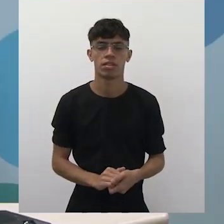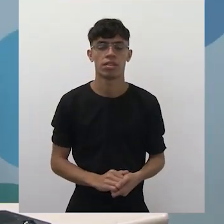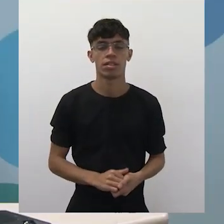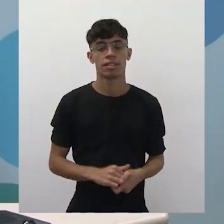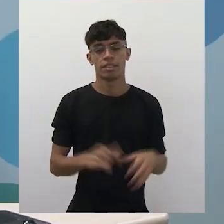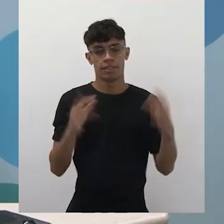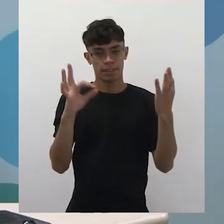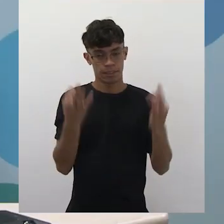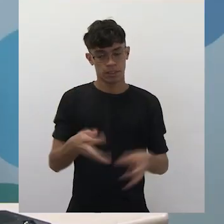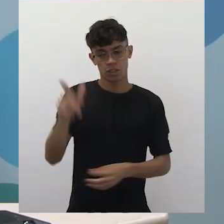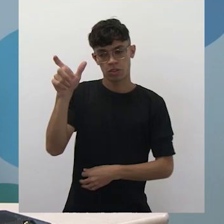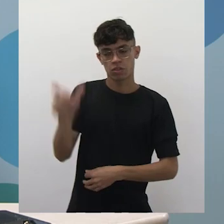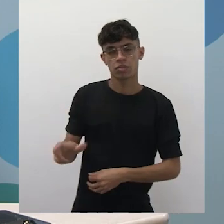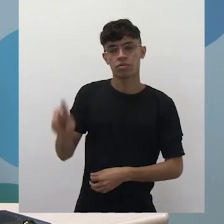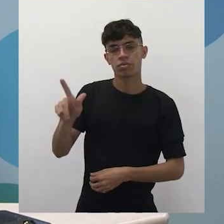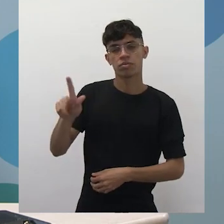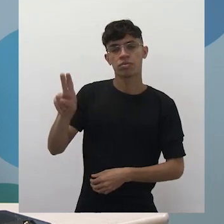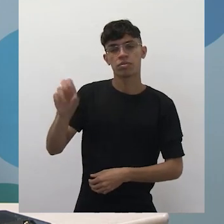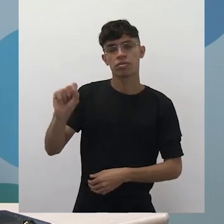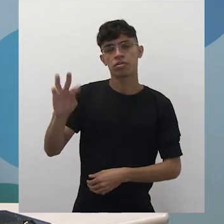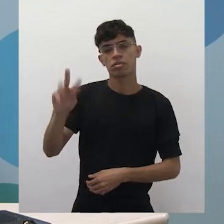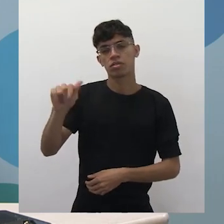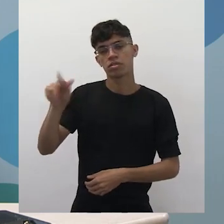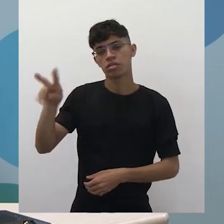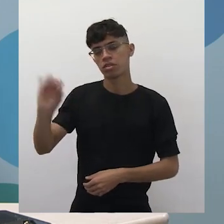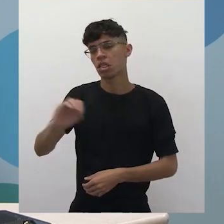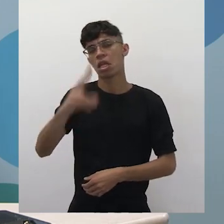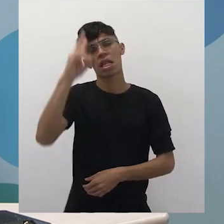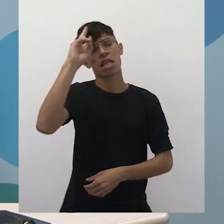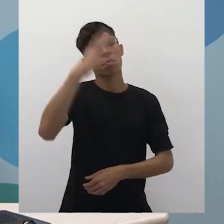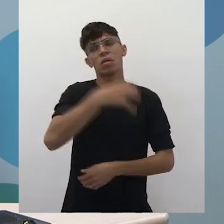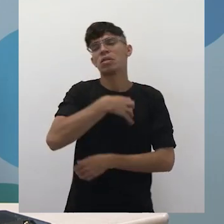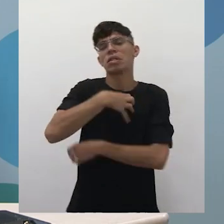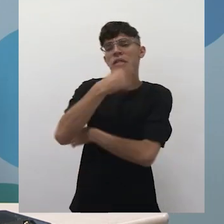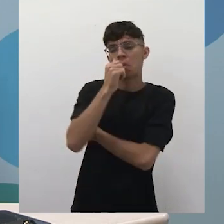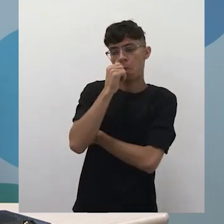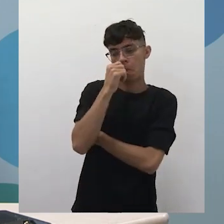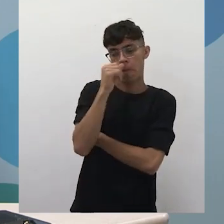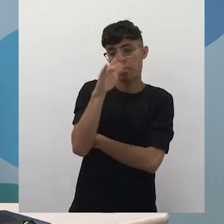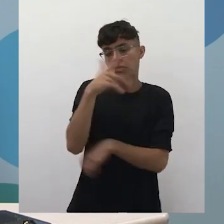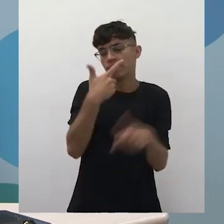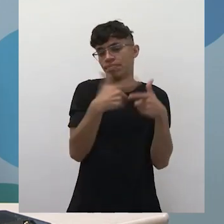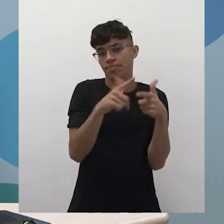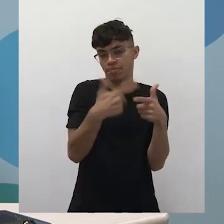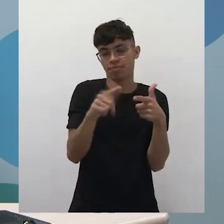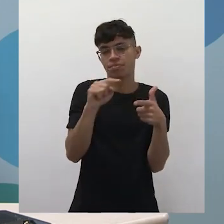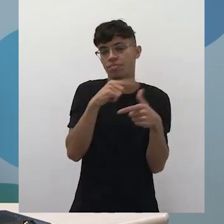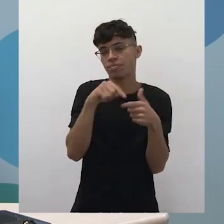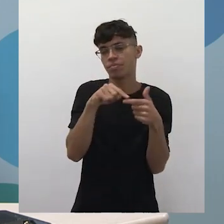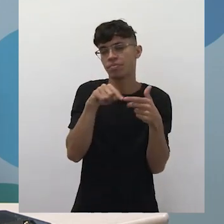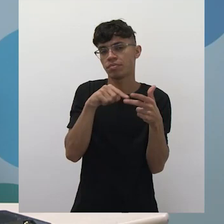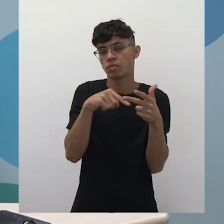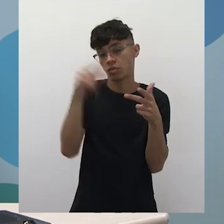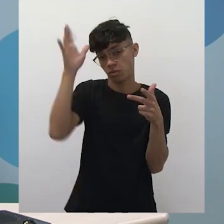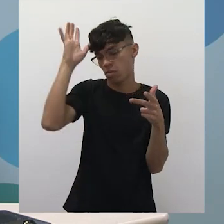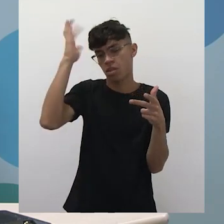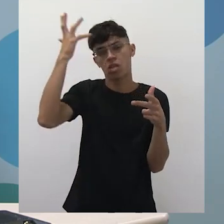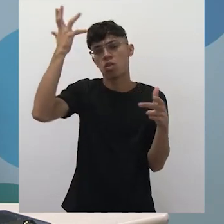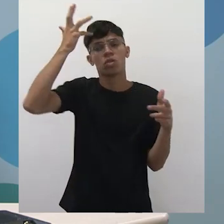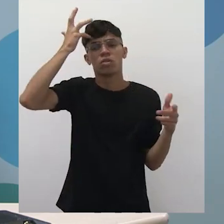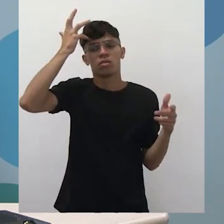Perfeita a fala do professor Gustavo. Me lembrou a questão da parte de problematização, né? E também a